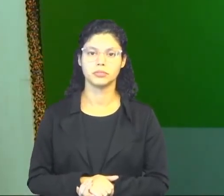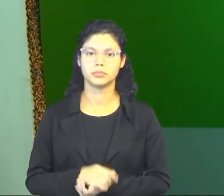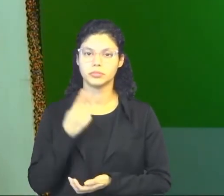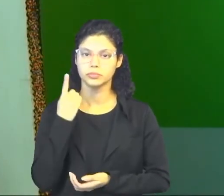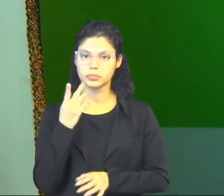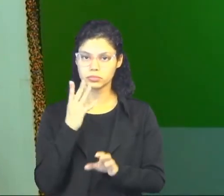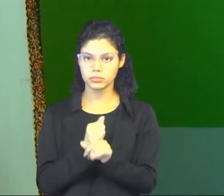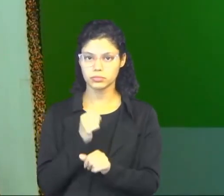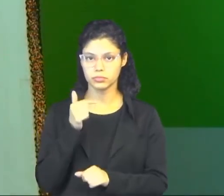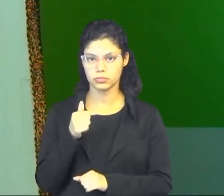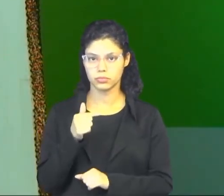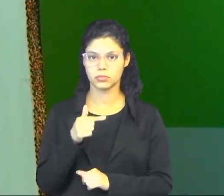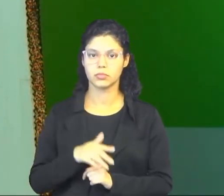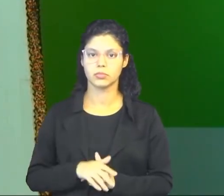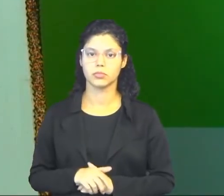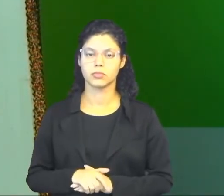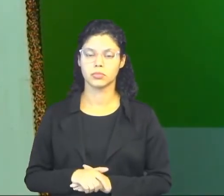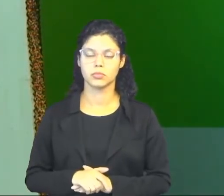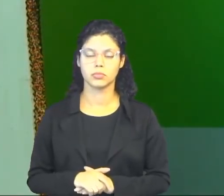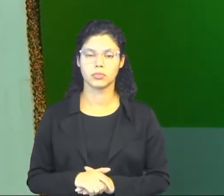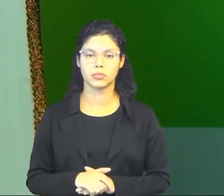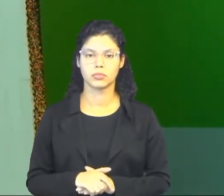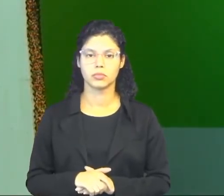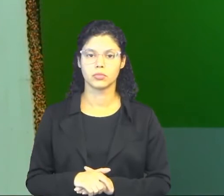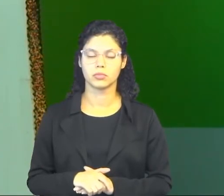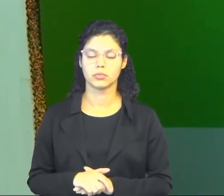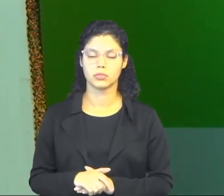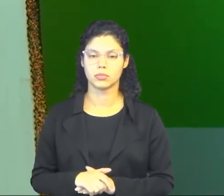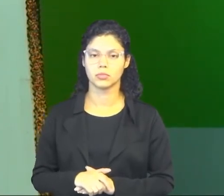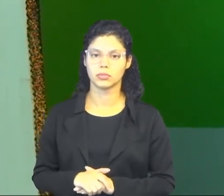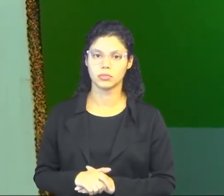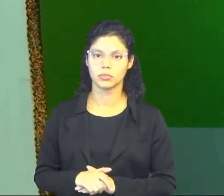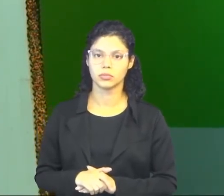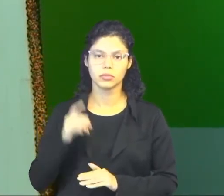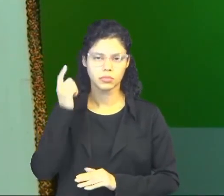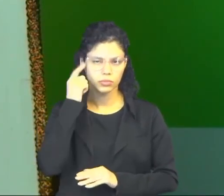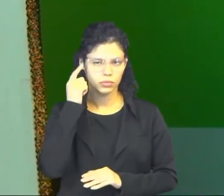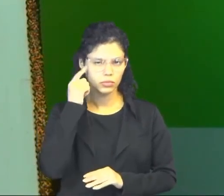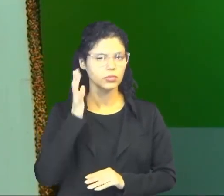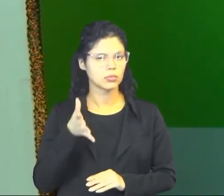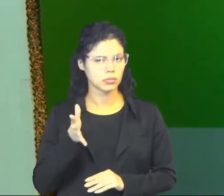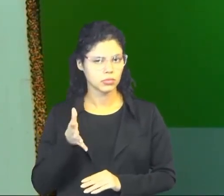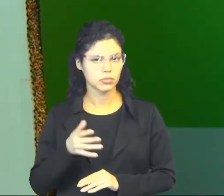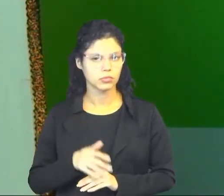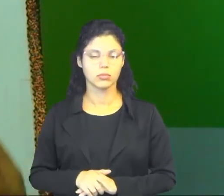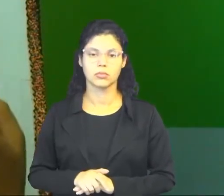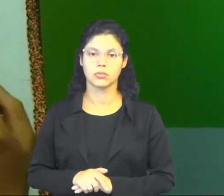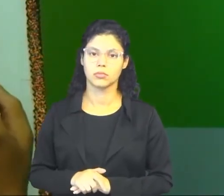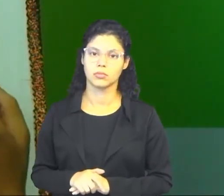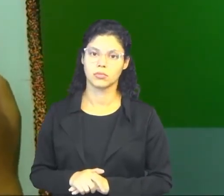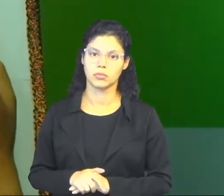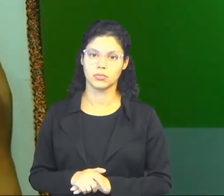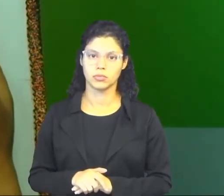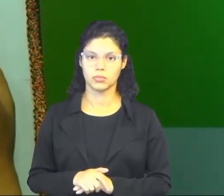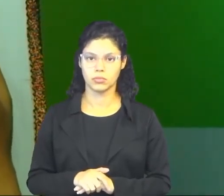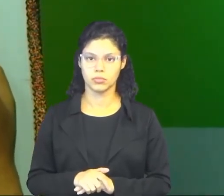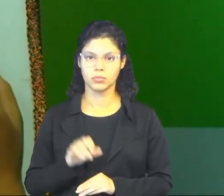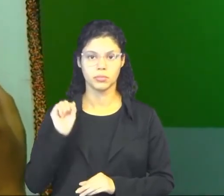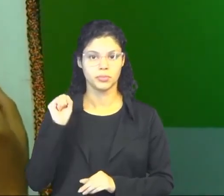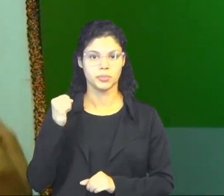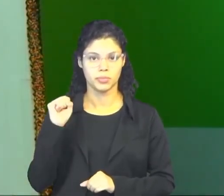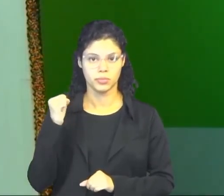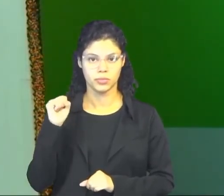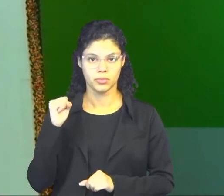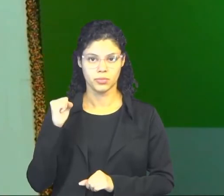1 mais 7, a pensar um pouquinho quanto é que dá? 7 mais 1, né? Aqui, ó, 7 mais 1 ou